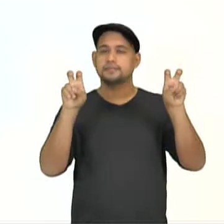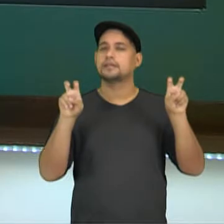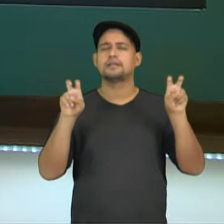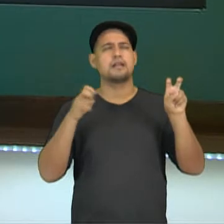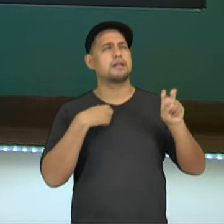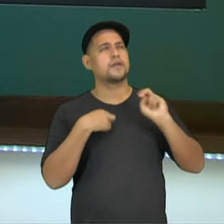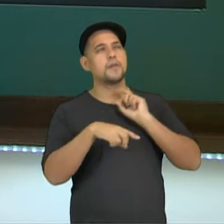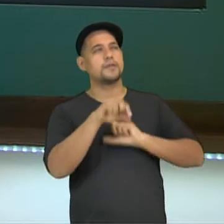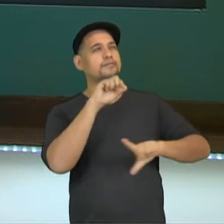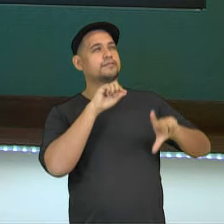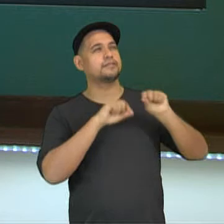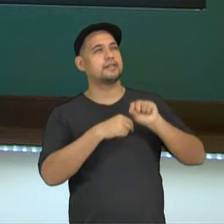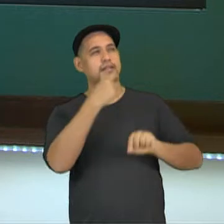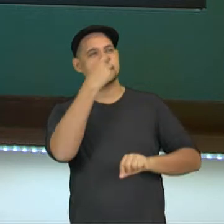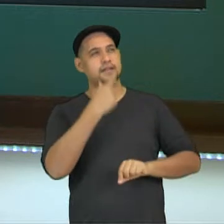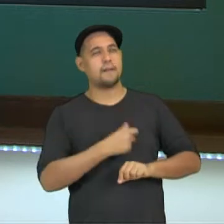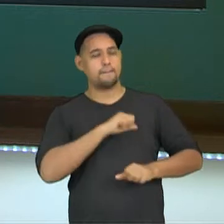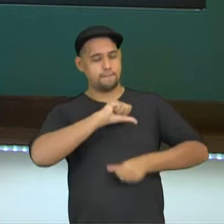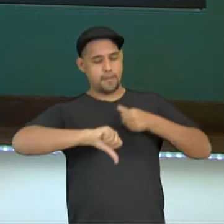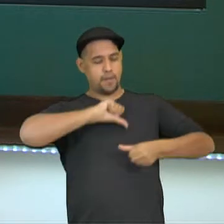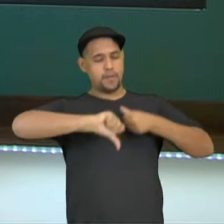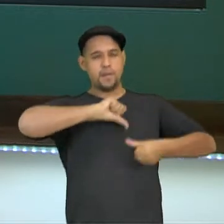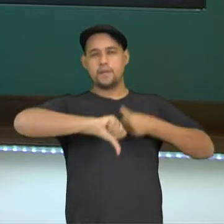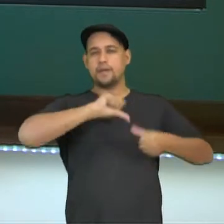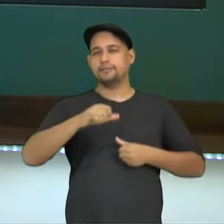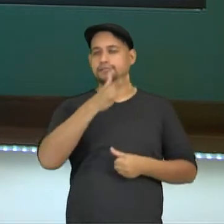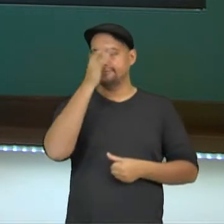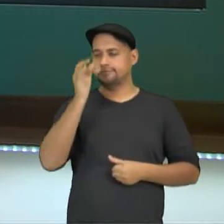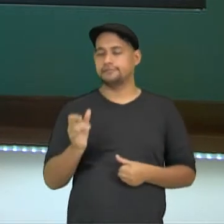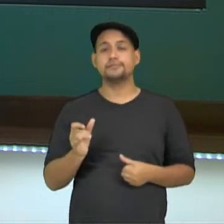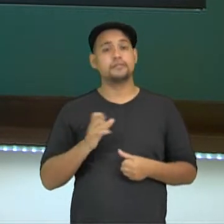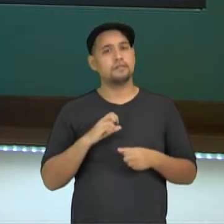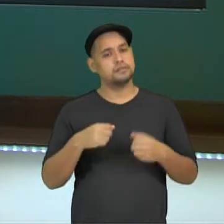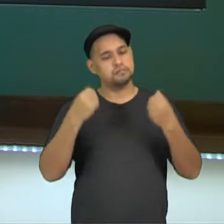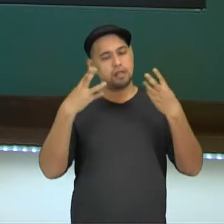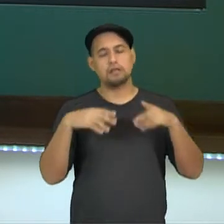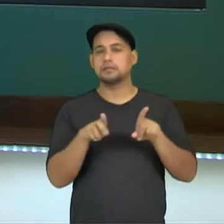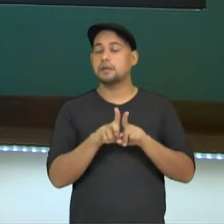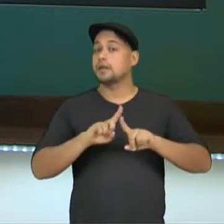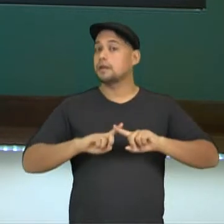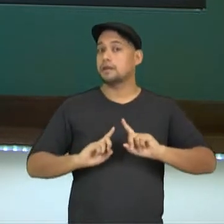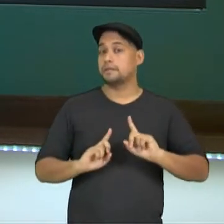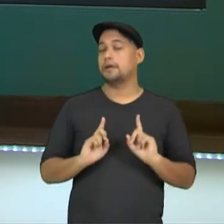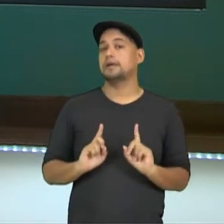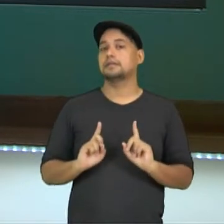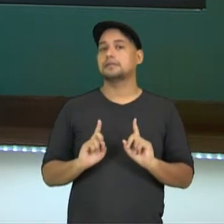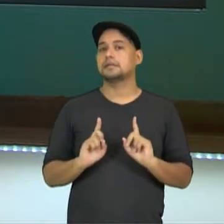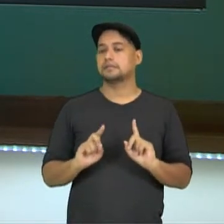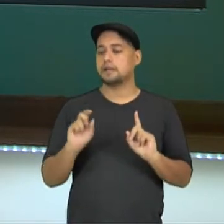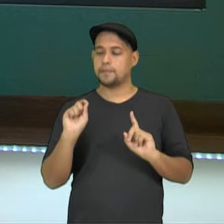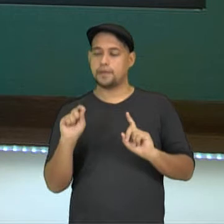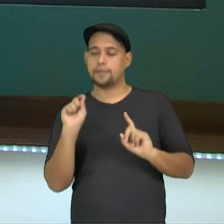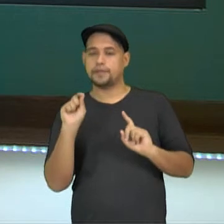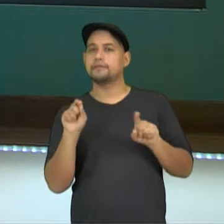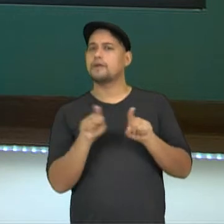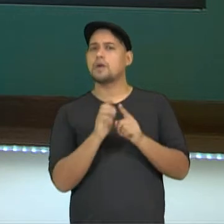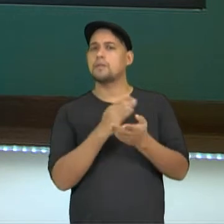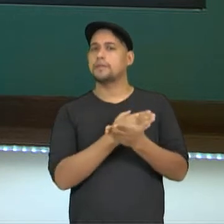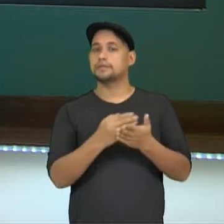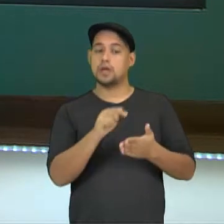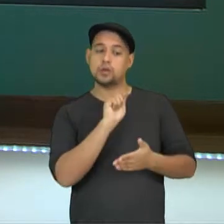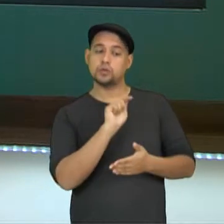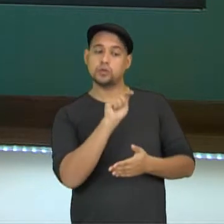eu prefiro ser essa metamorfose ambulante. Ele vai colocar entre aspas, mas essa citação, ela vai ser iniciada com